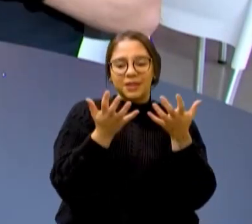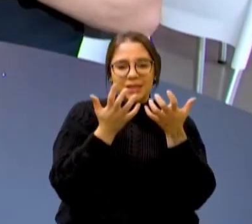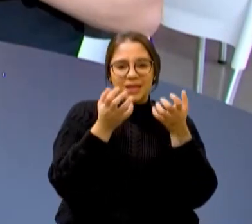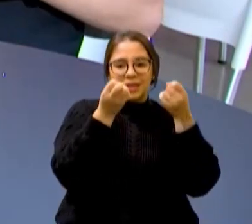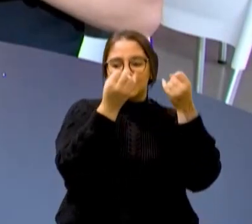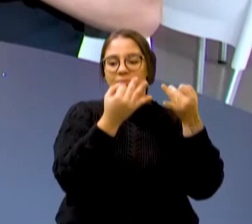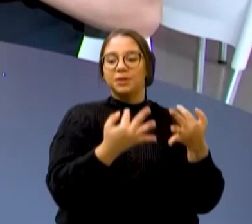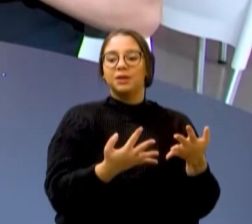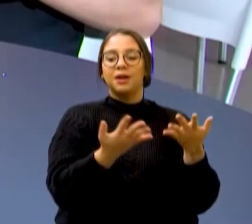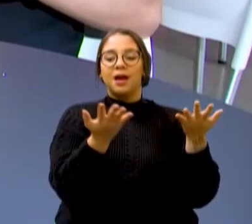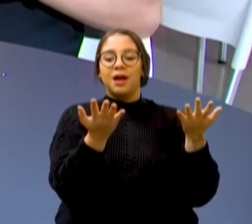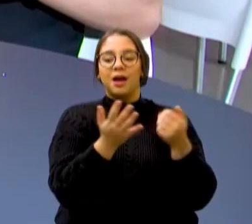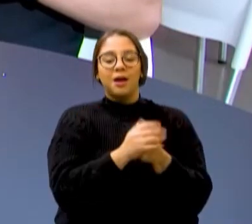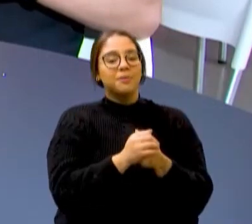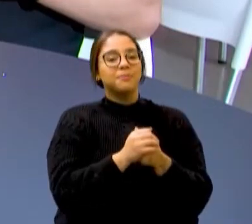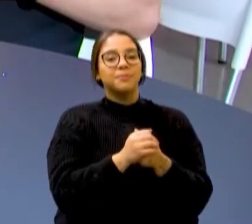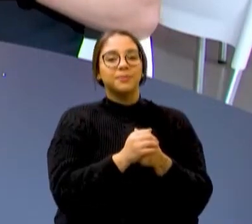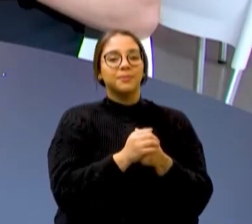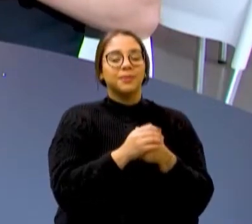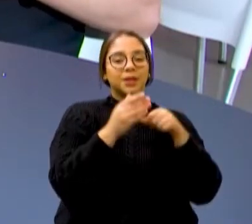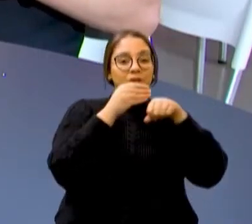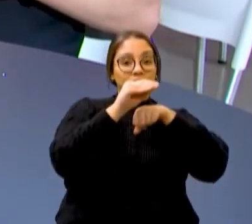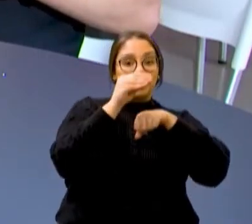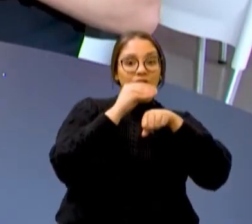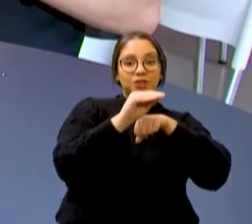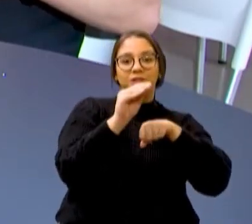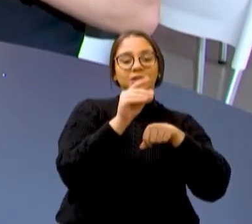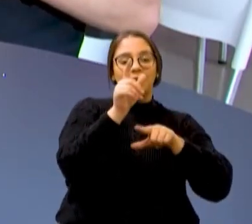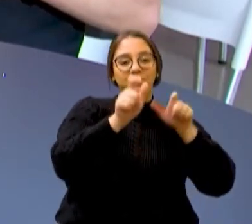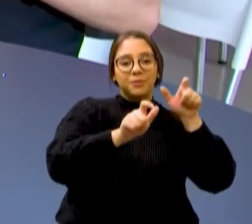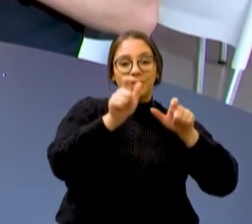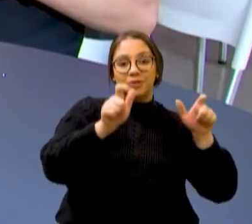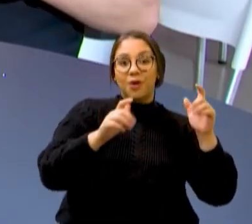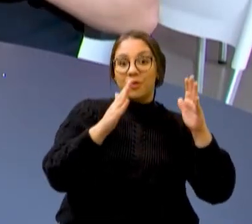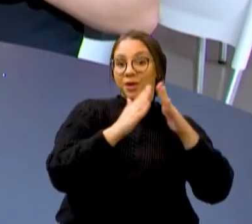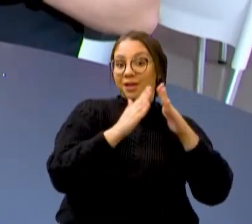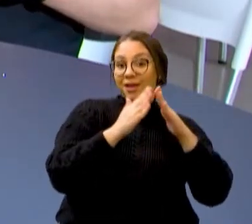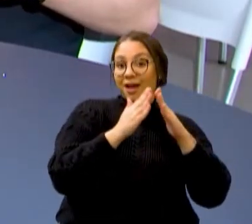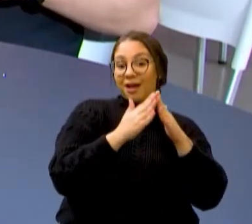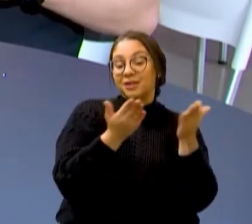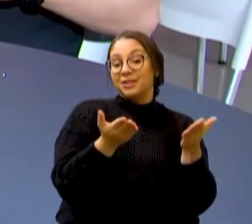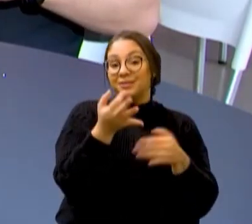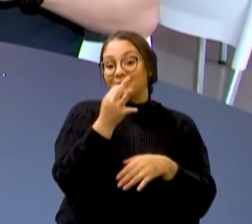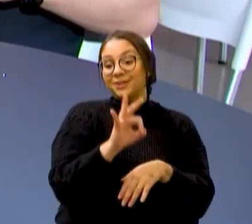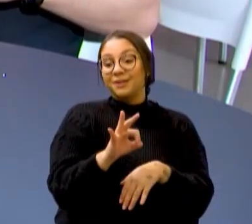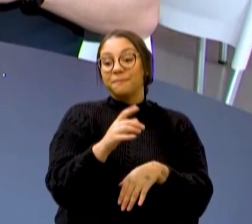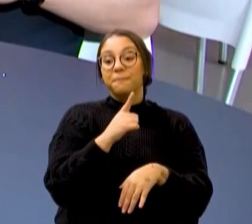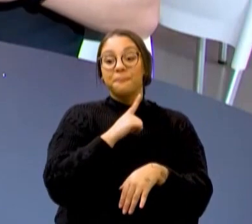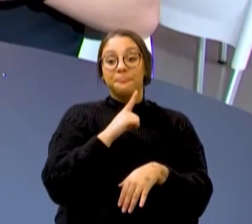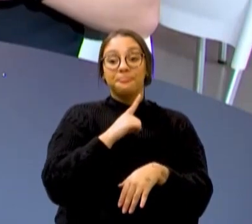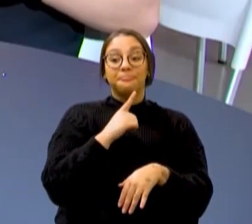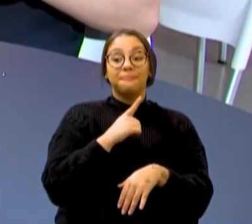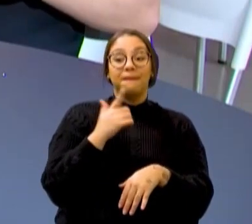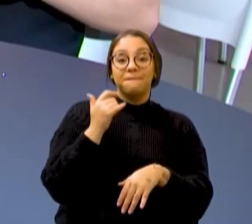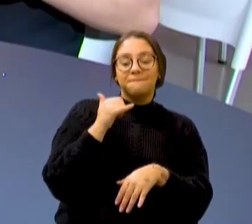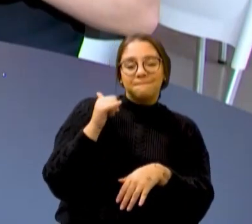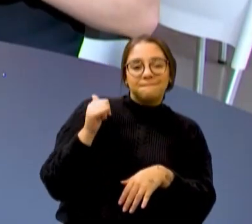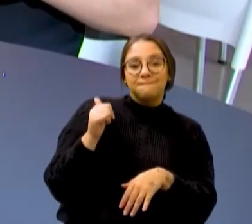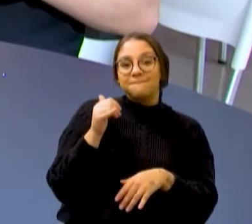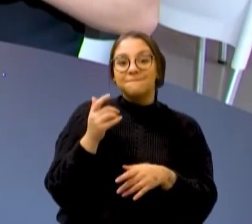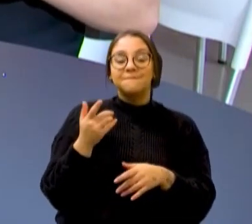você queira colocar, passar aí de dica final aí para a galera que está em casa, certamente é